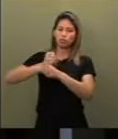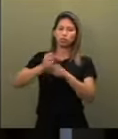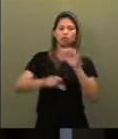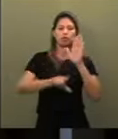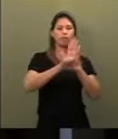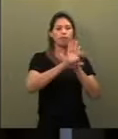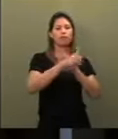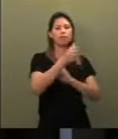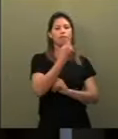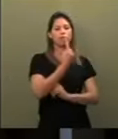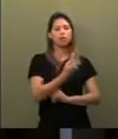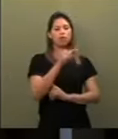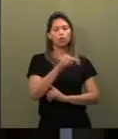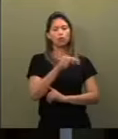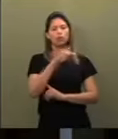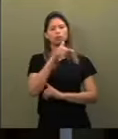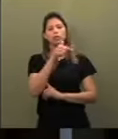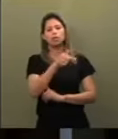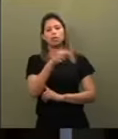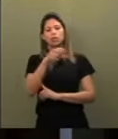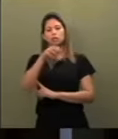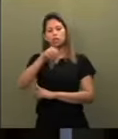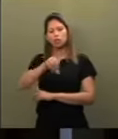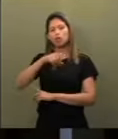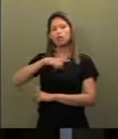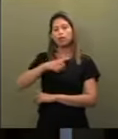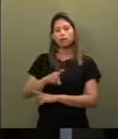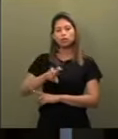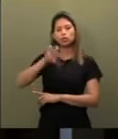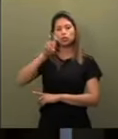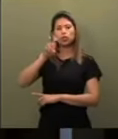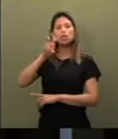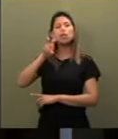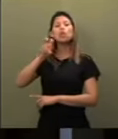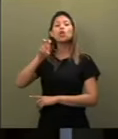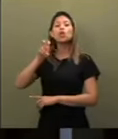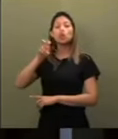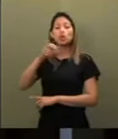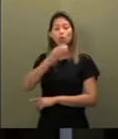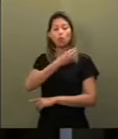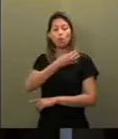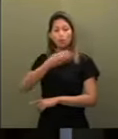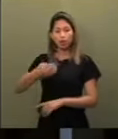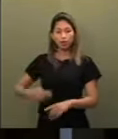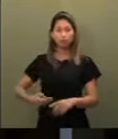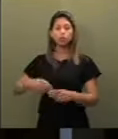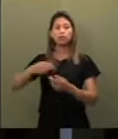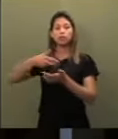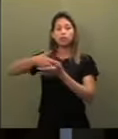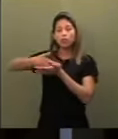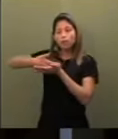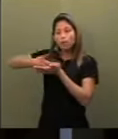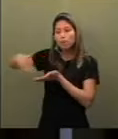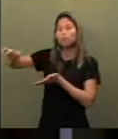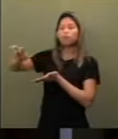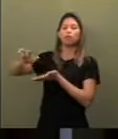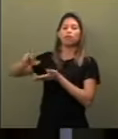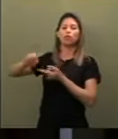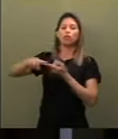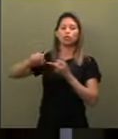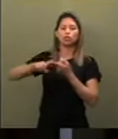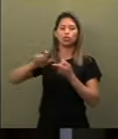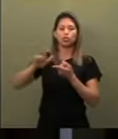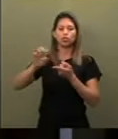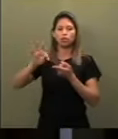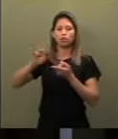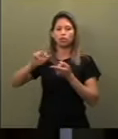1079, 5 presidentes da República sofreram processo de impeachment. Vamos lá. Getúlio Vargas, Carlos